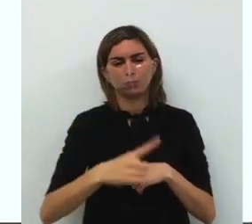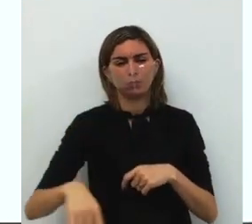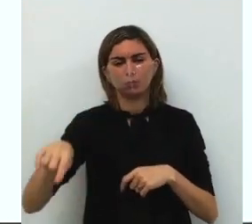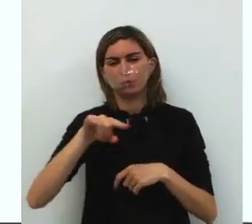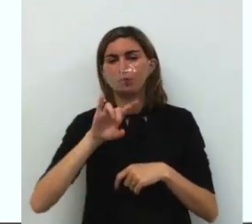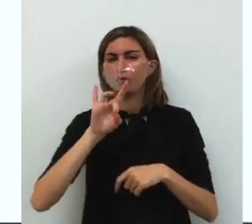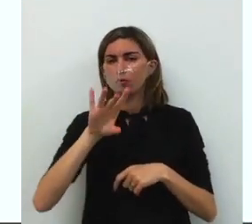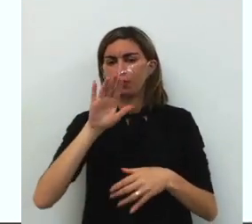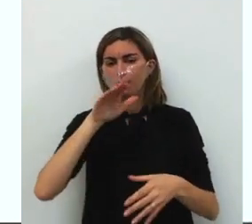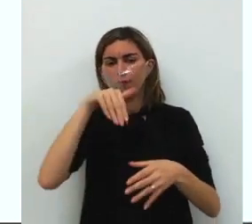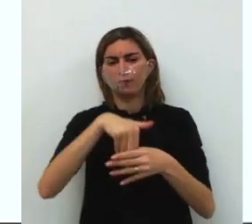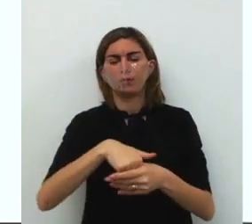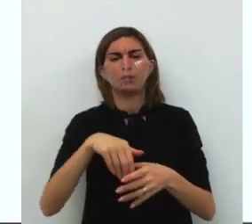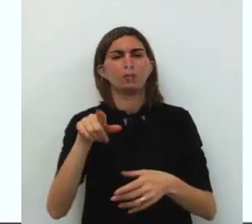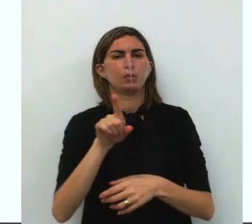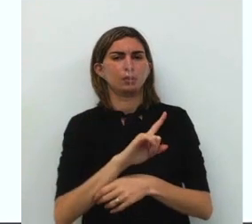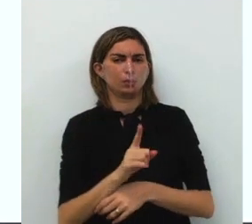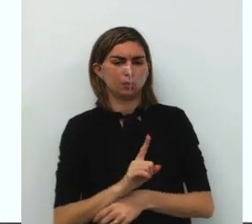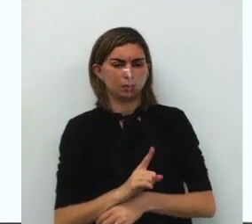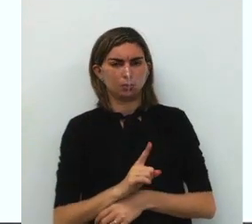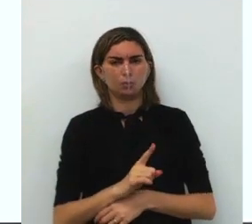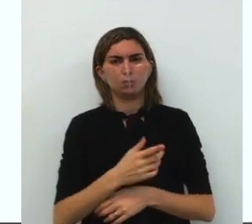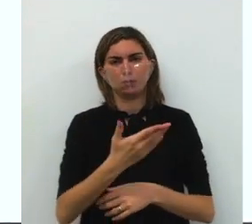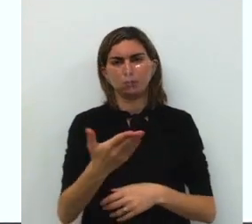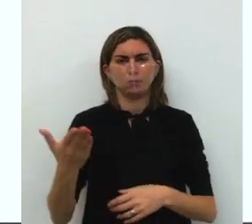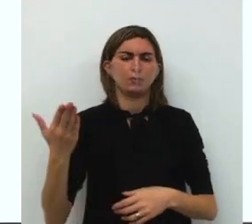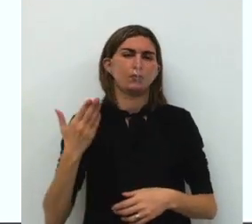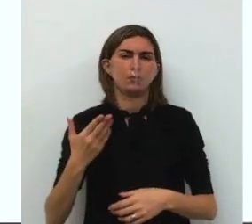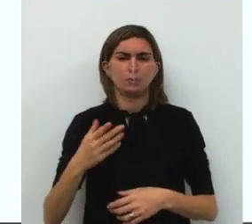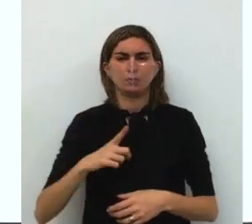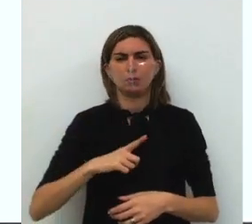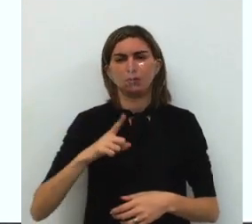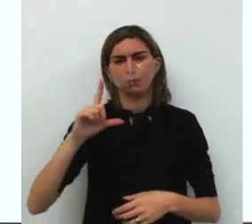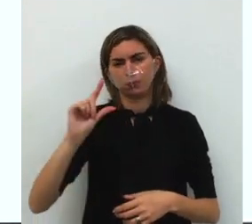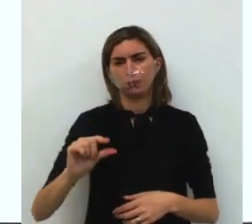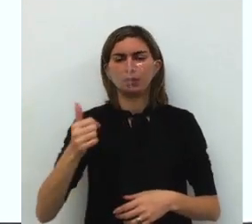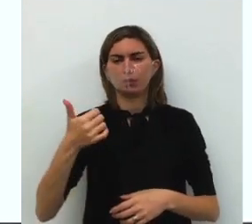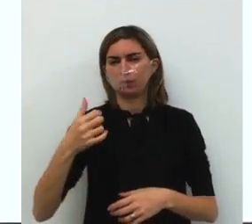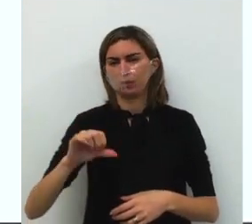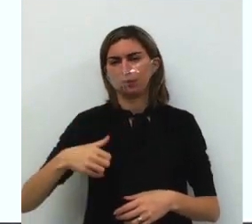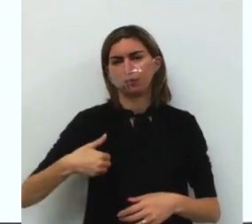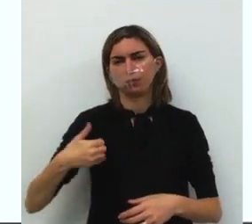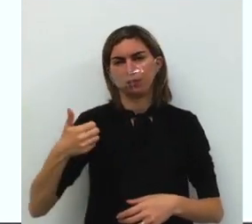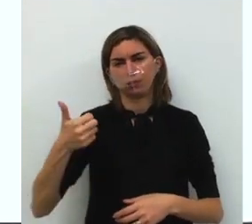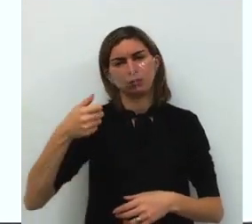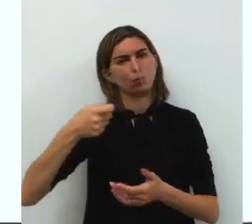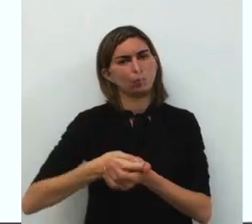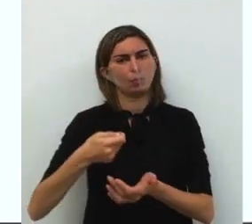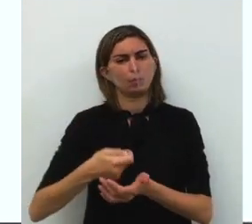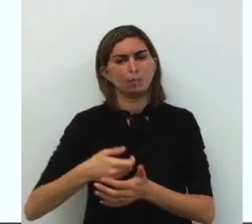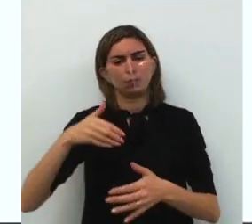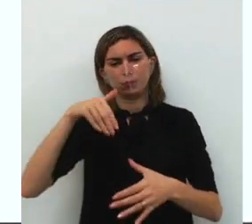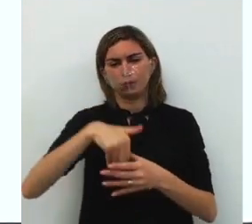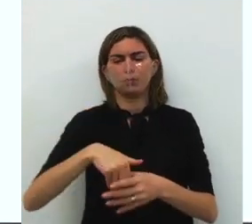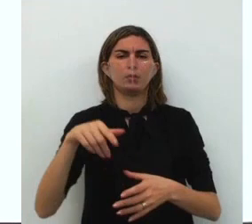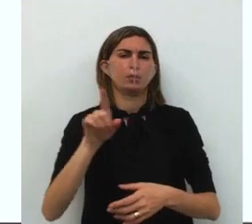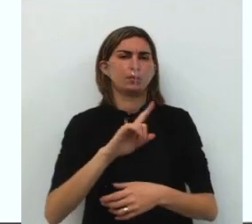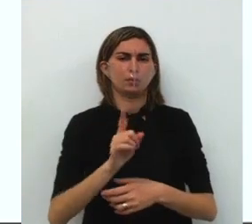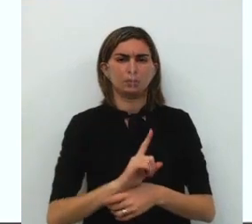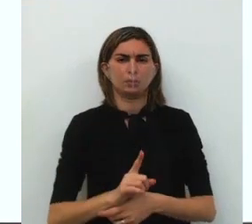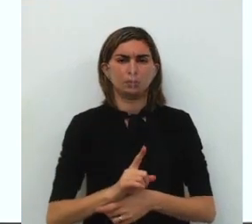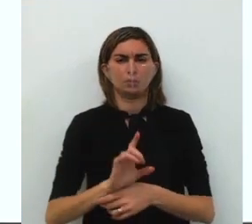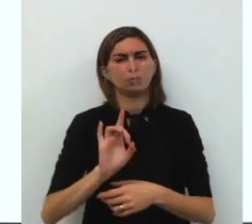todos nós, não é só quem vota não, viu? Vocês que têm menos de 16 anos, que não são obrigados a votar,